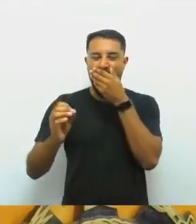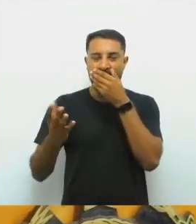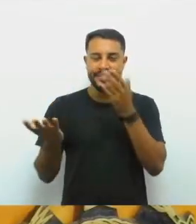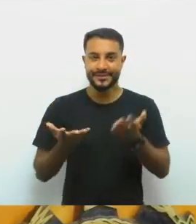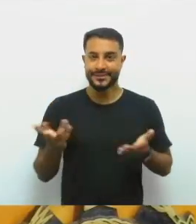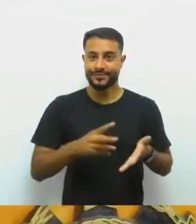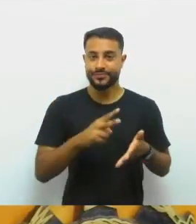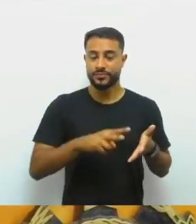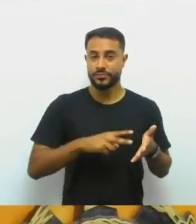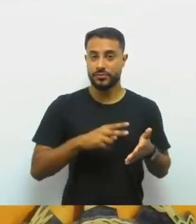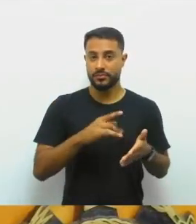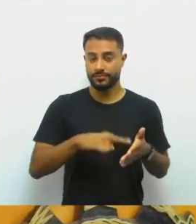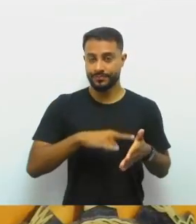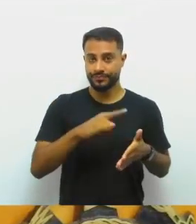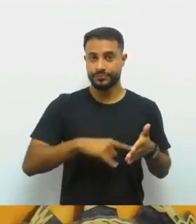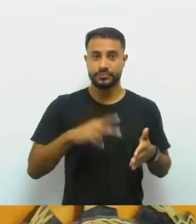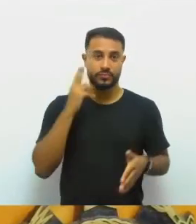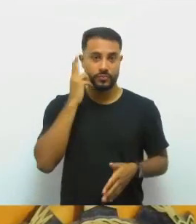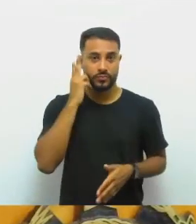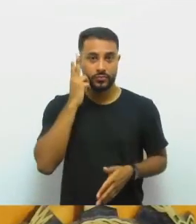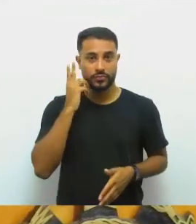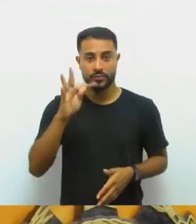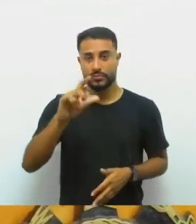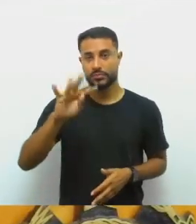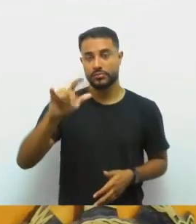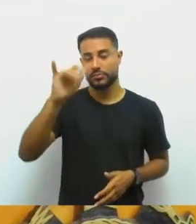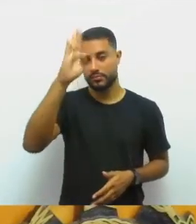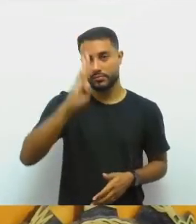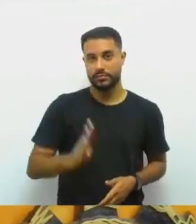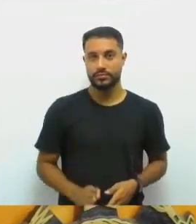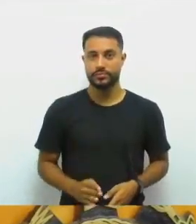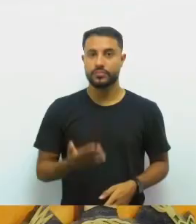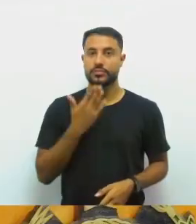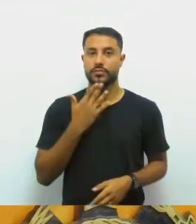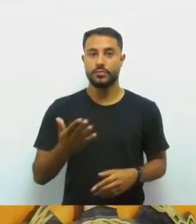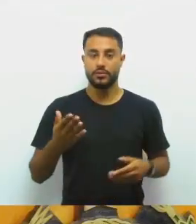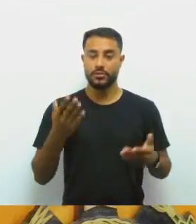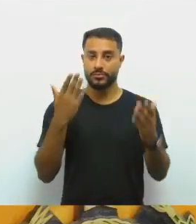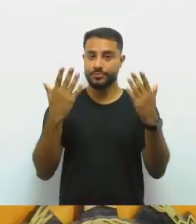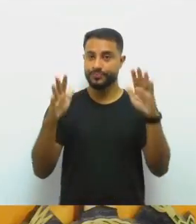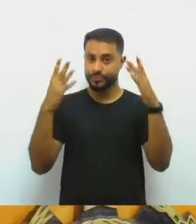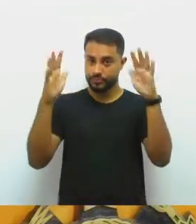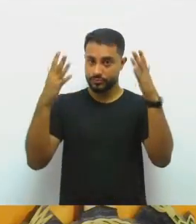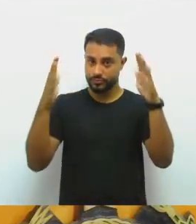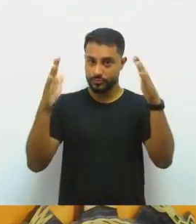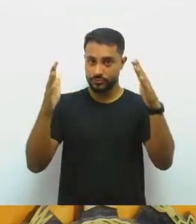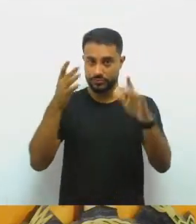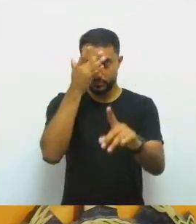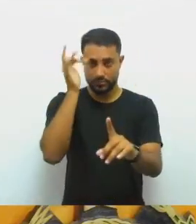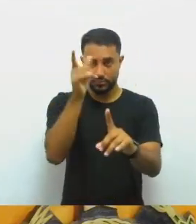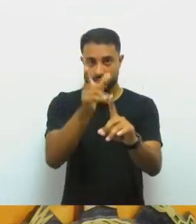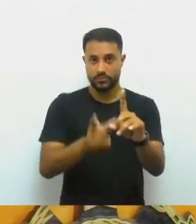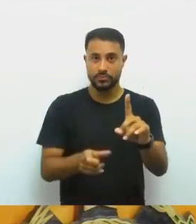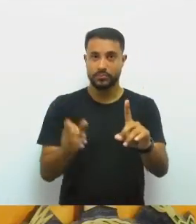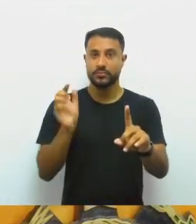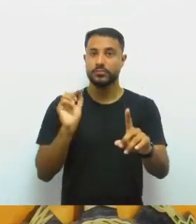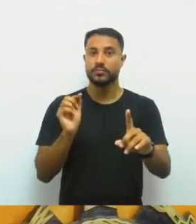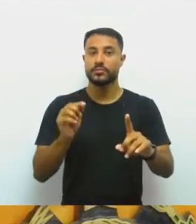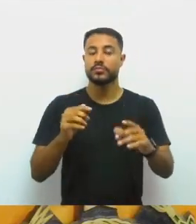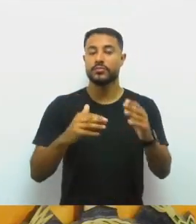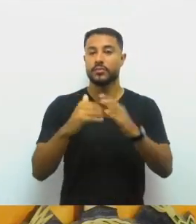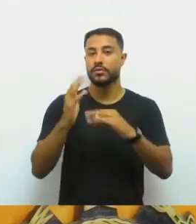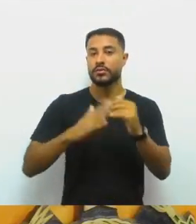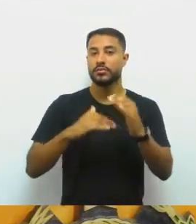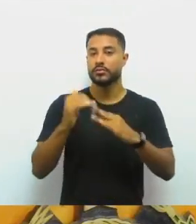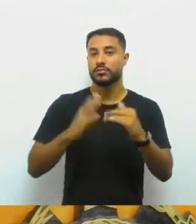de aplausos 156, solicitando à mesa diretora que seja votada a moção de aplausos aos alunos profissionais da unidade de